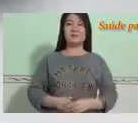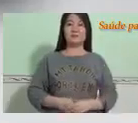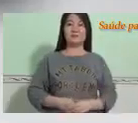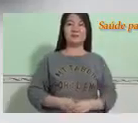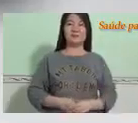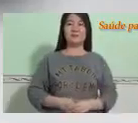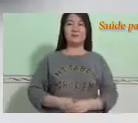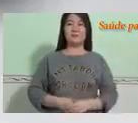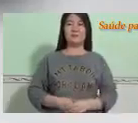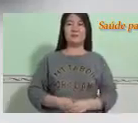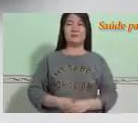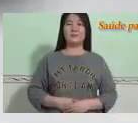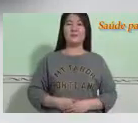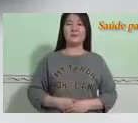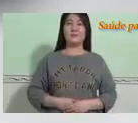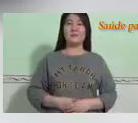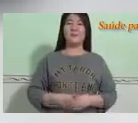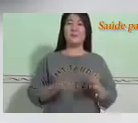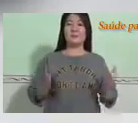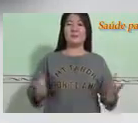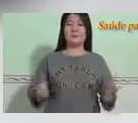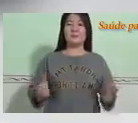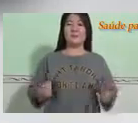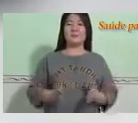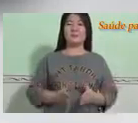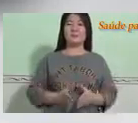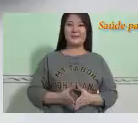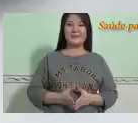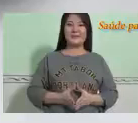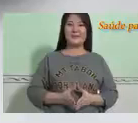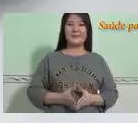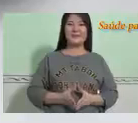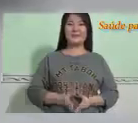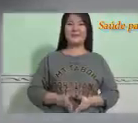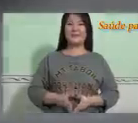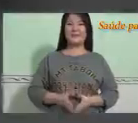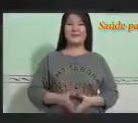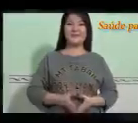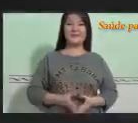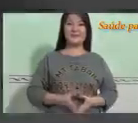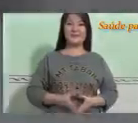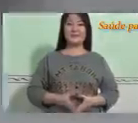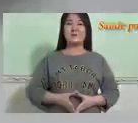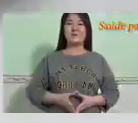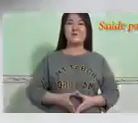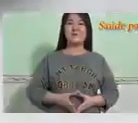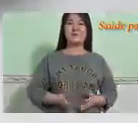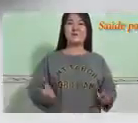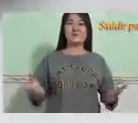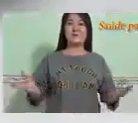Ao longo das diversas sessões de fotodepilação, os pelos vão sendo gradualmente enfraquecidos ou